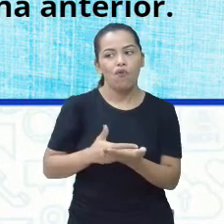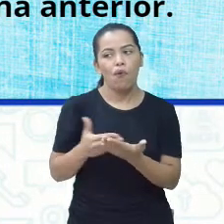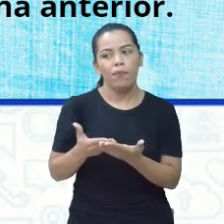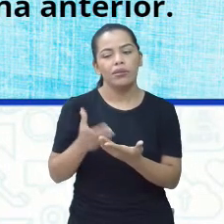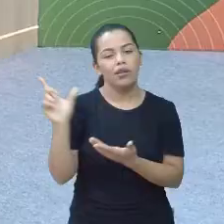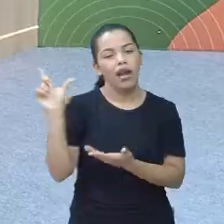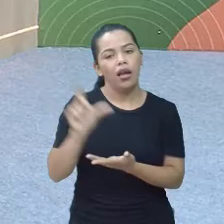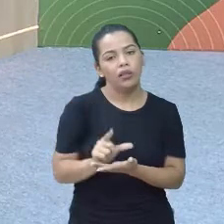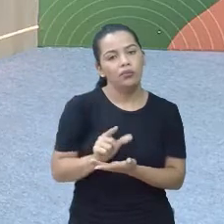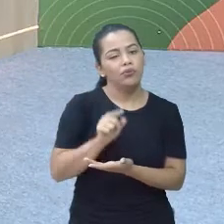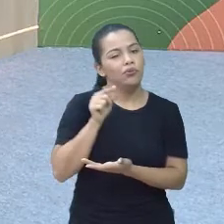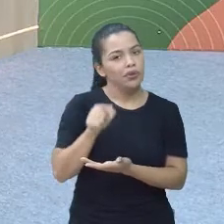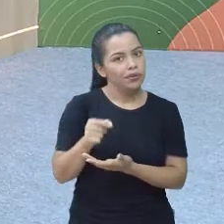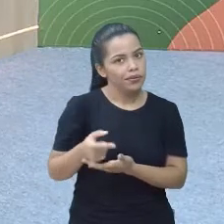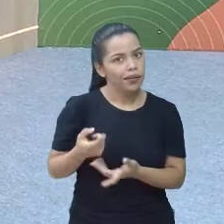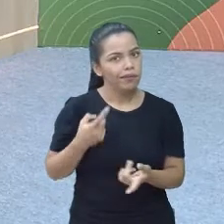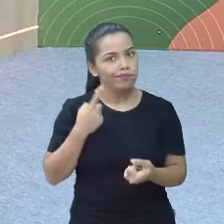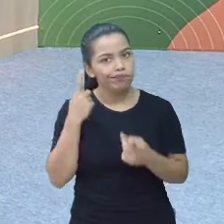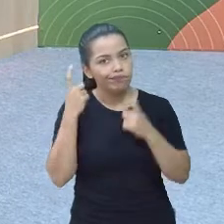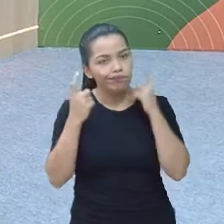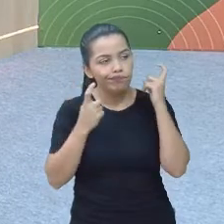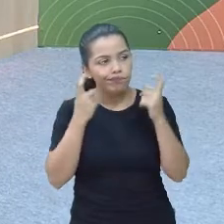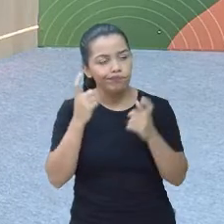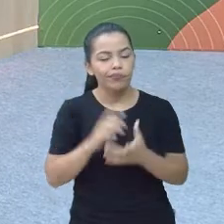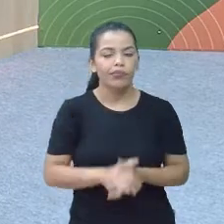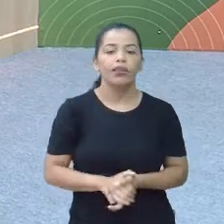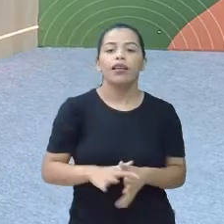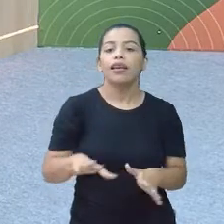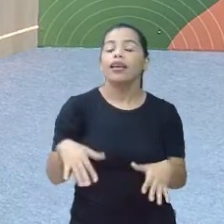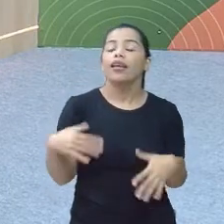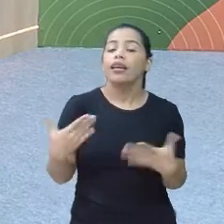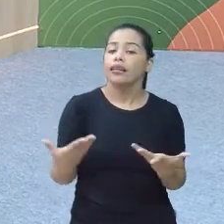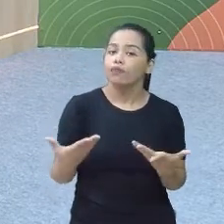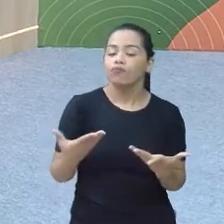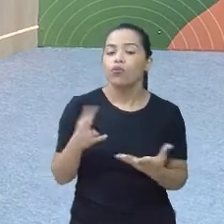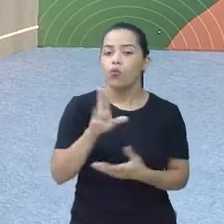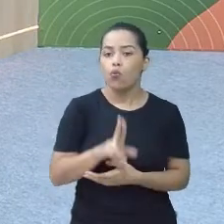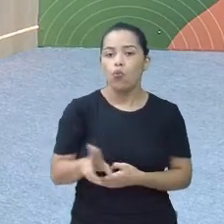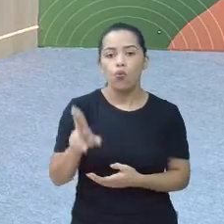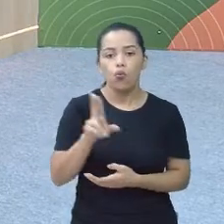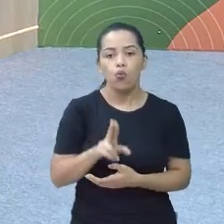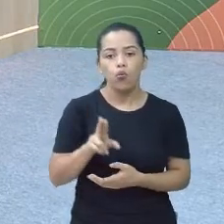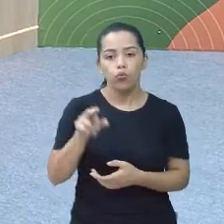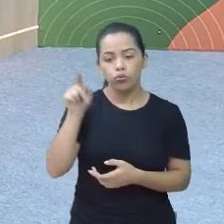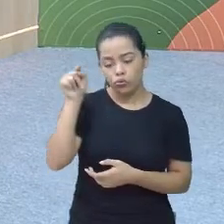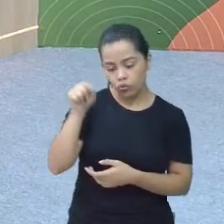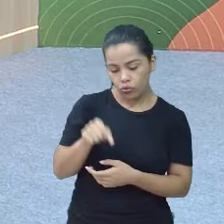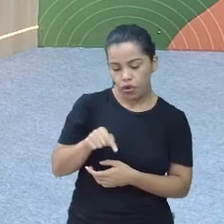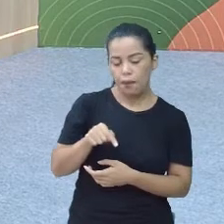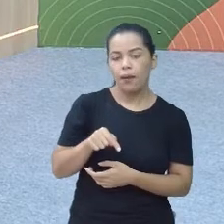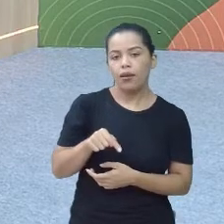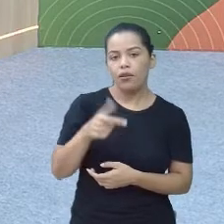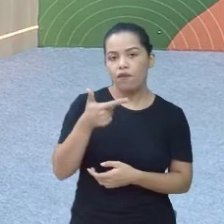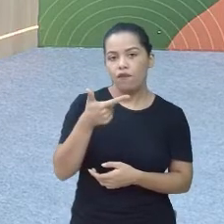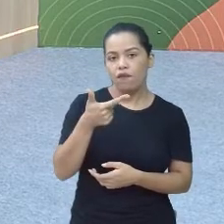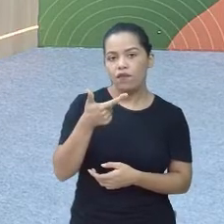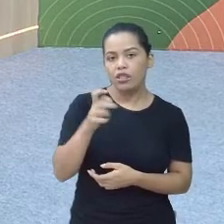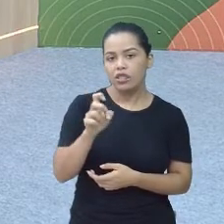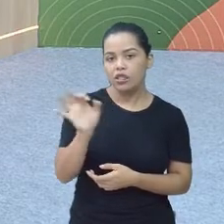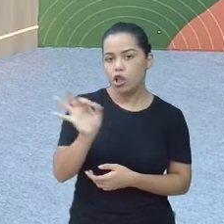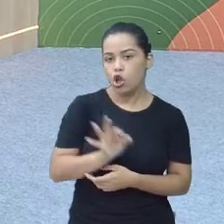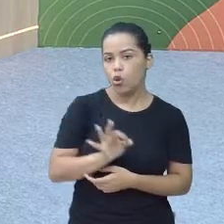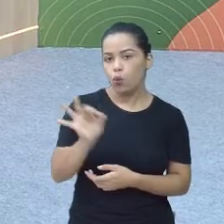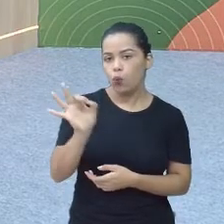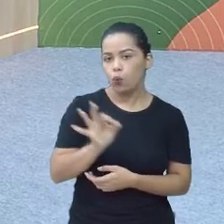né? Preocupante. O consumo, contudo, está em baixa, olha aí, estou progredindo, de 25%, como